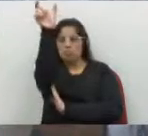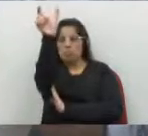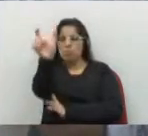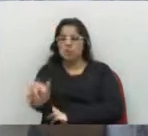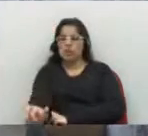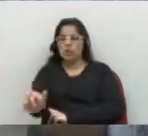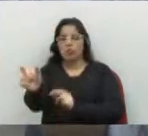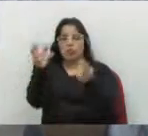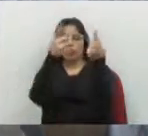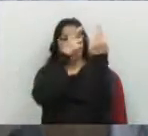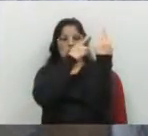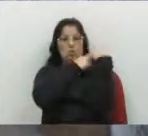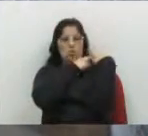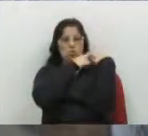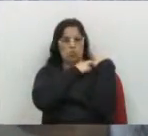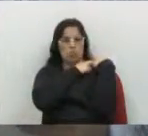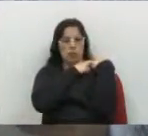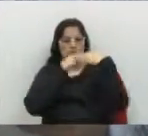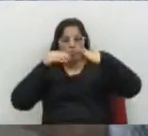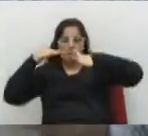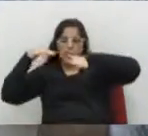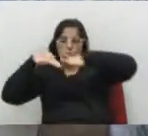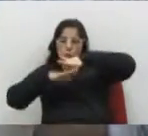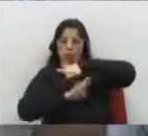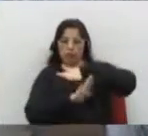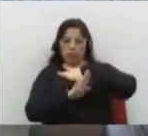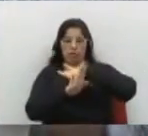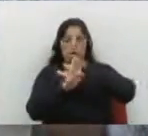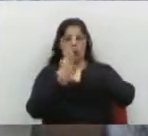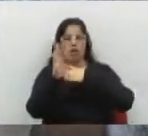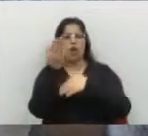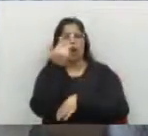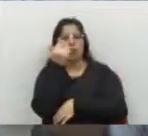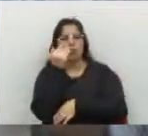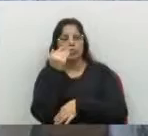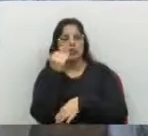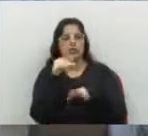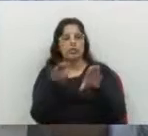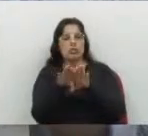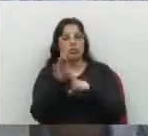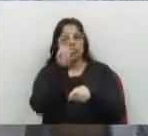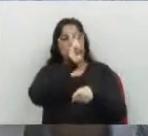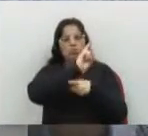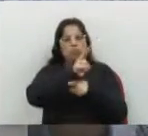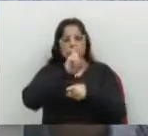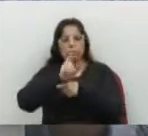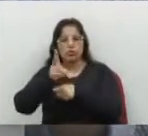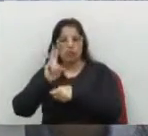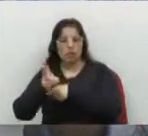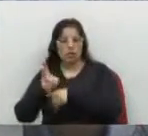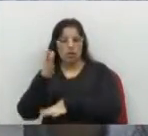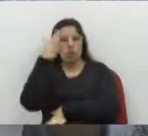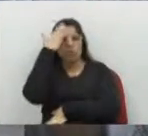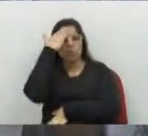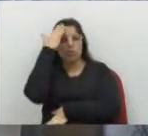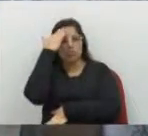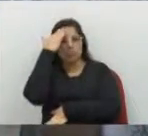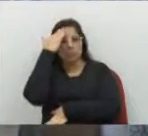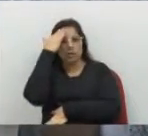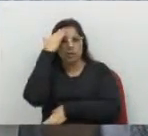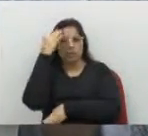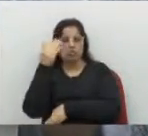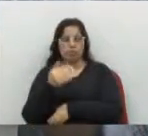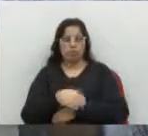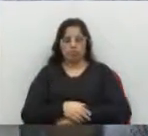responsável no depósito da merenda escolar pelo controle de qualidade dos alimentos que são enviados às escolas municipais para a merenda